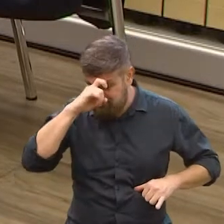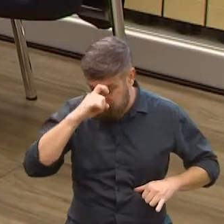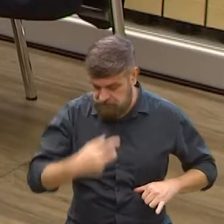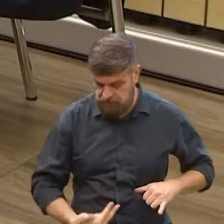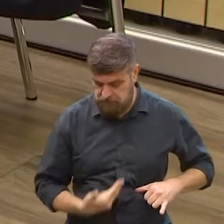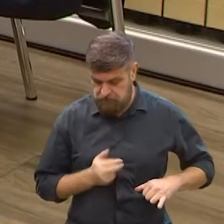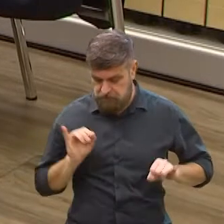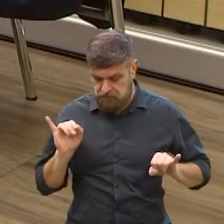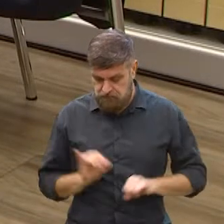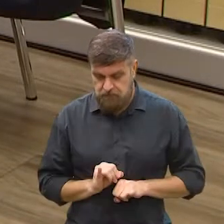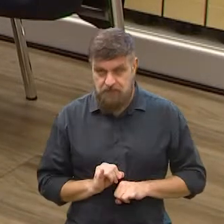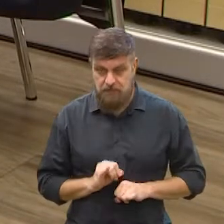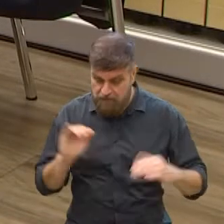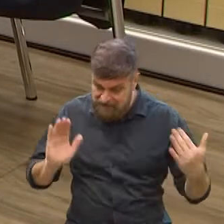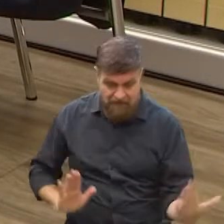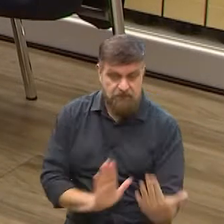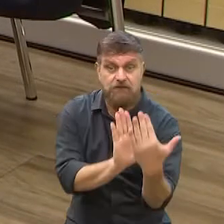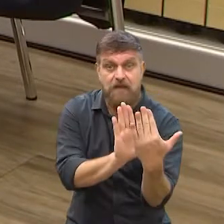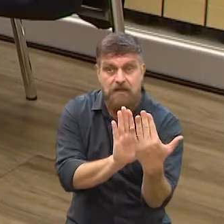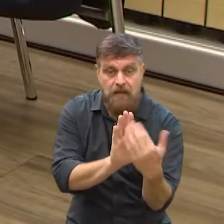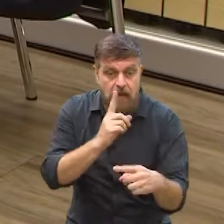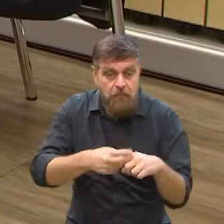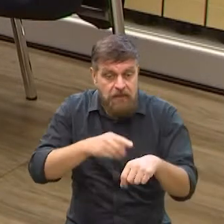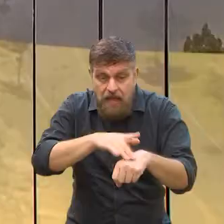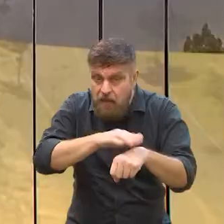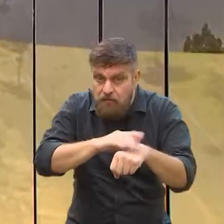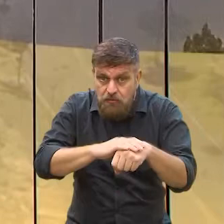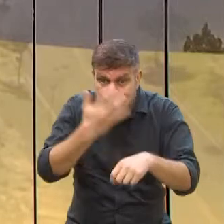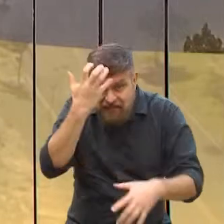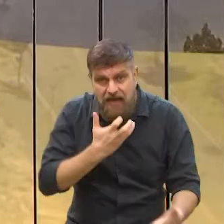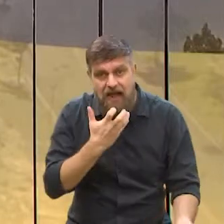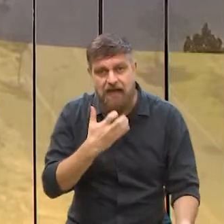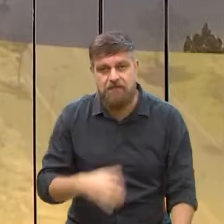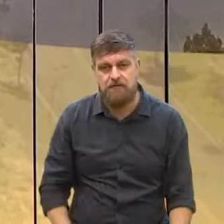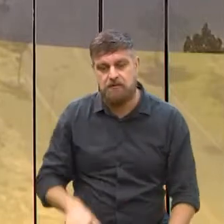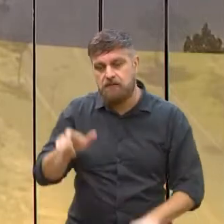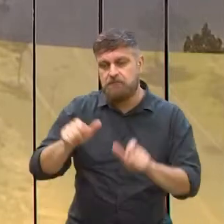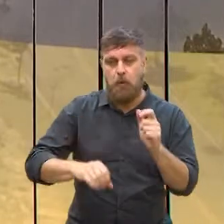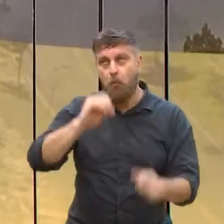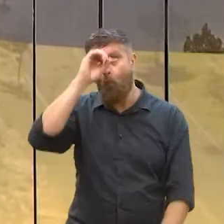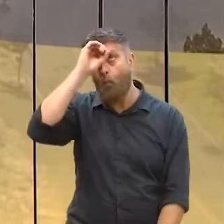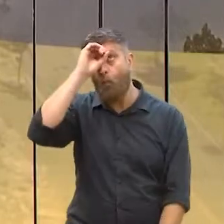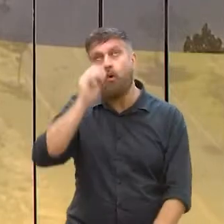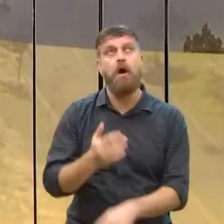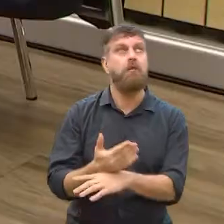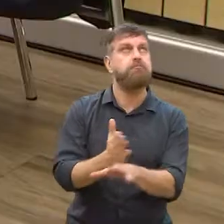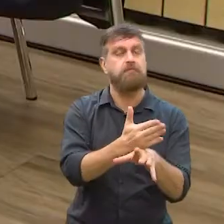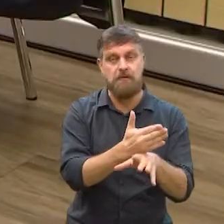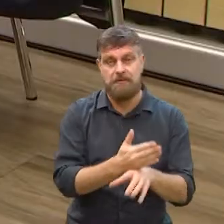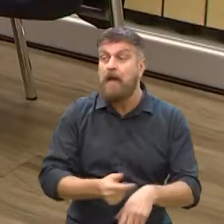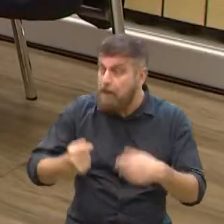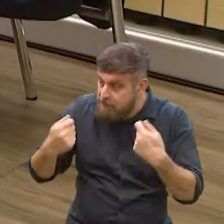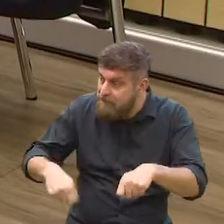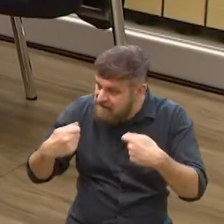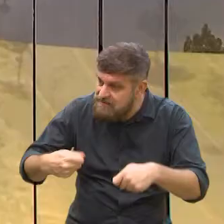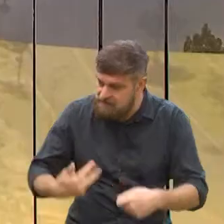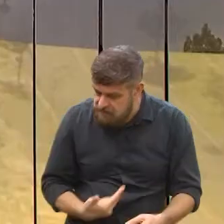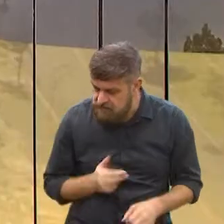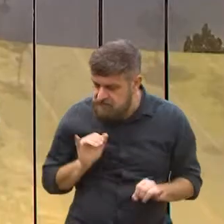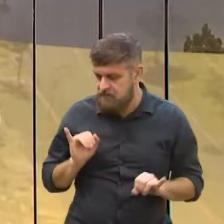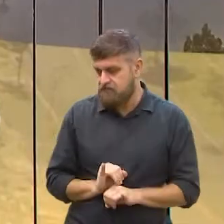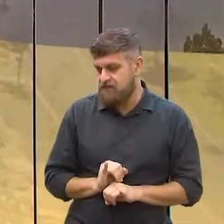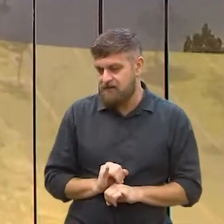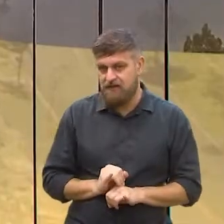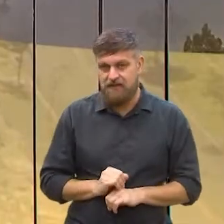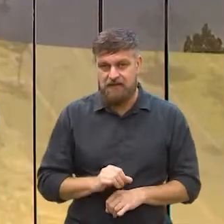agressivo frente a uma situação agressiva, grave. As pessoas não entendem muito isso, né? É necessário. Se não